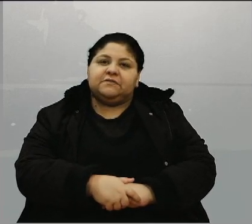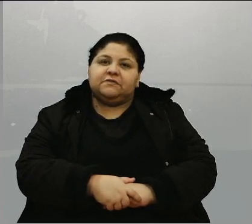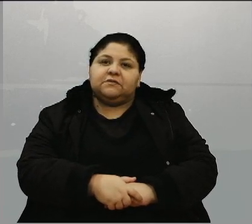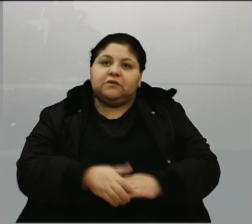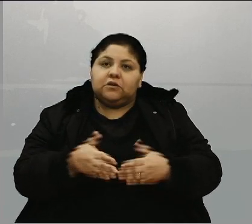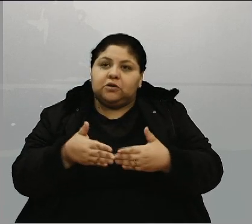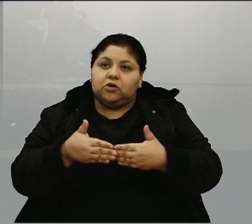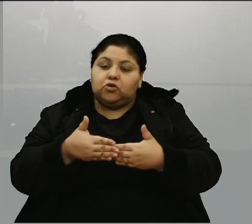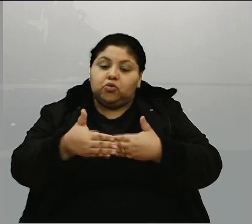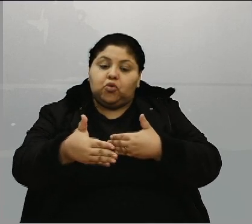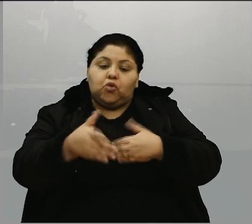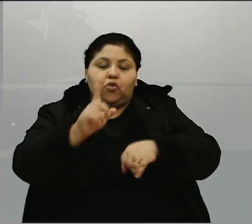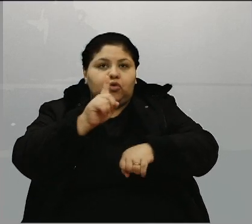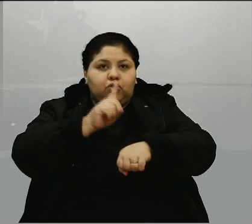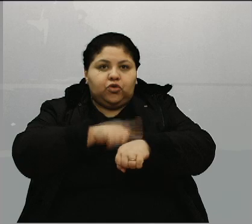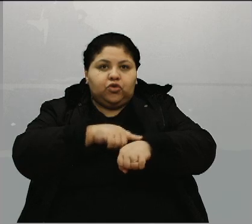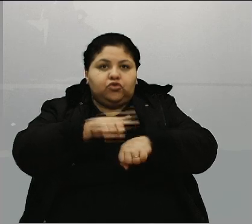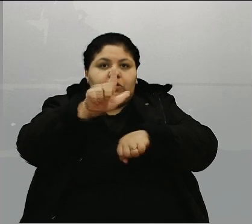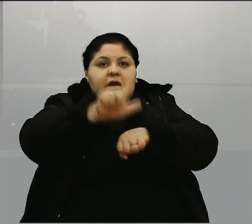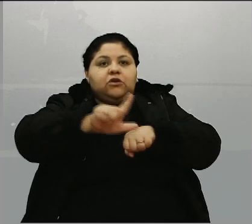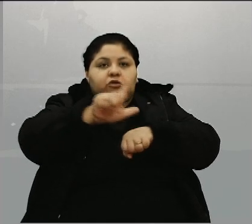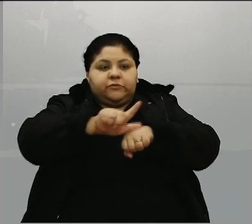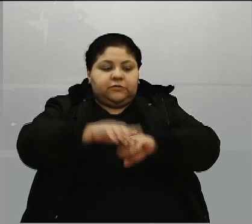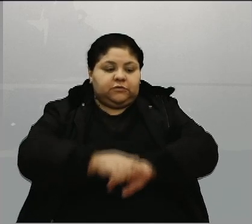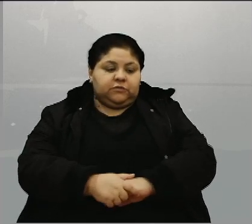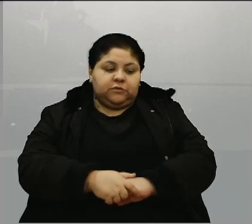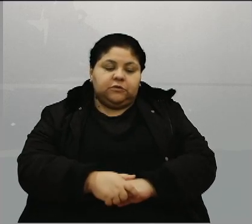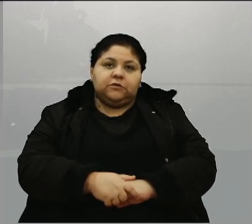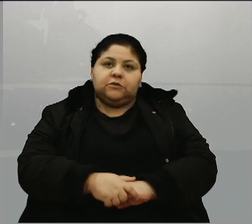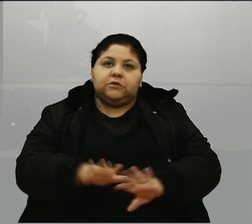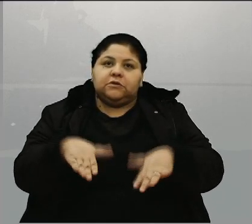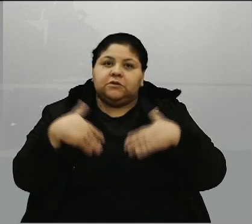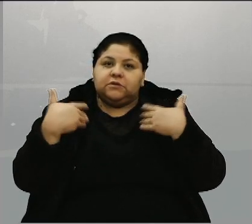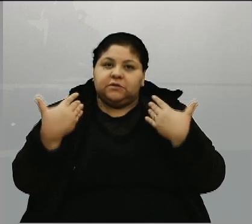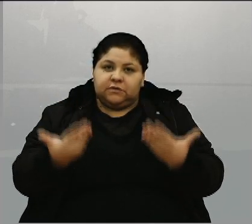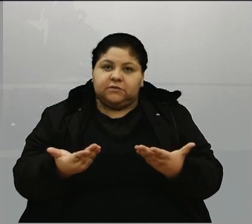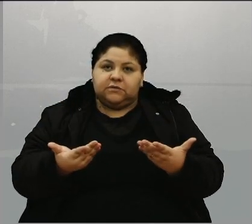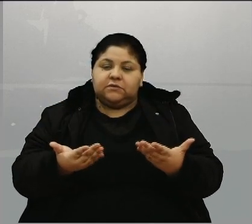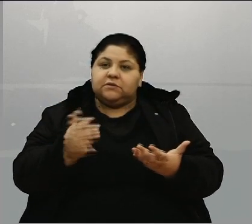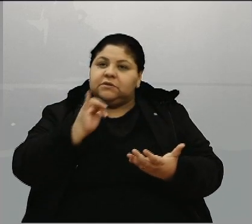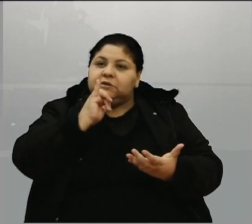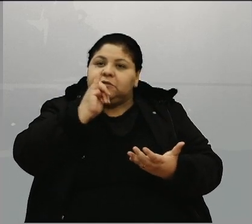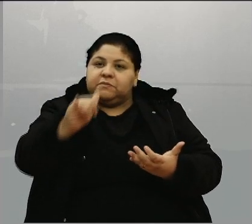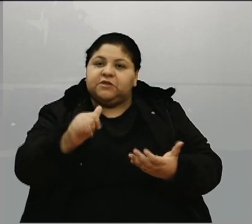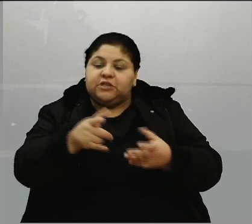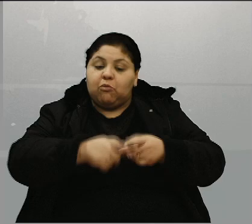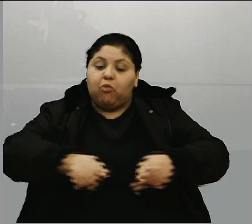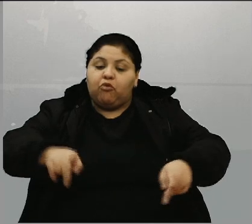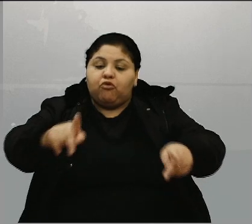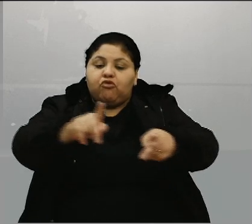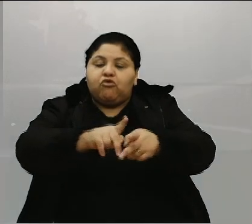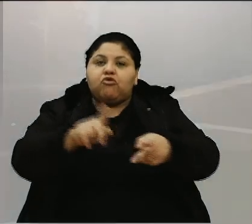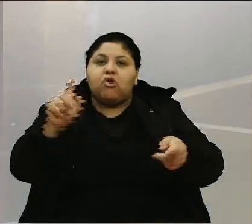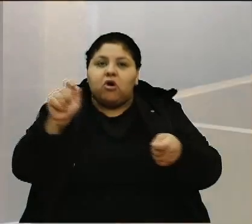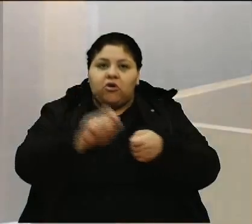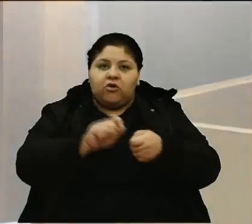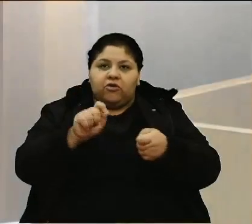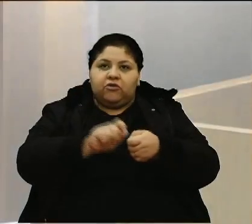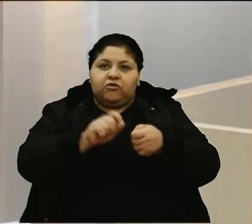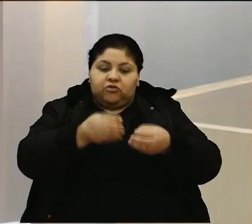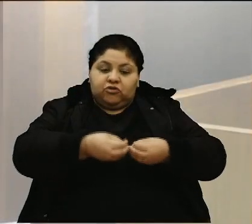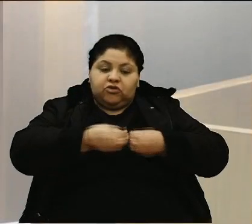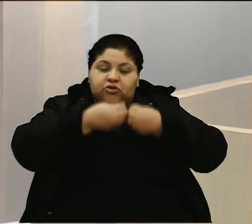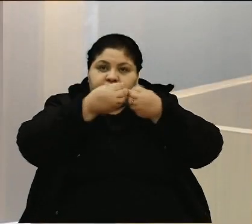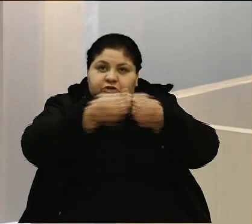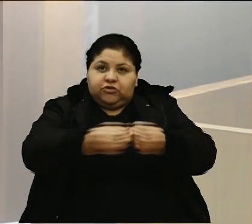durante o horário comercial, né? Então, fazer essa conclamação à população que faça a doação